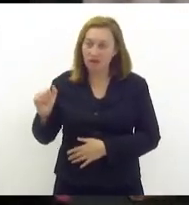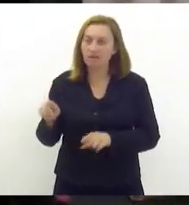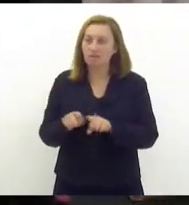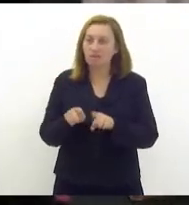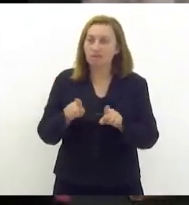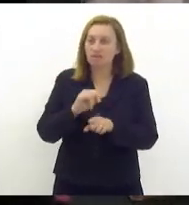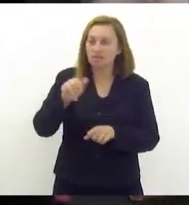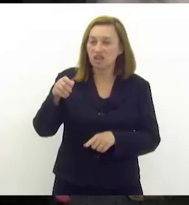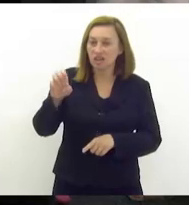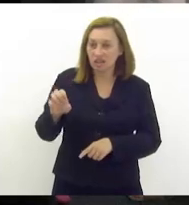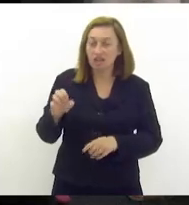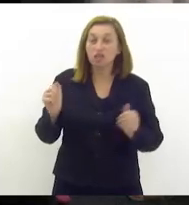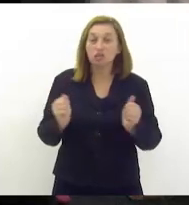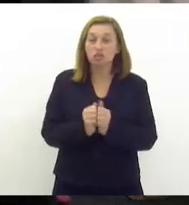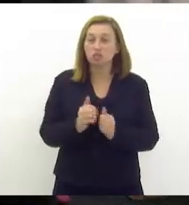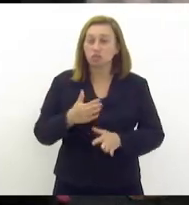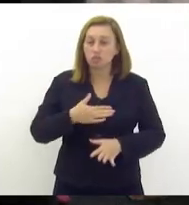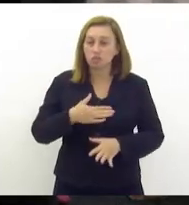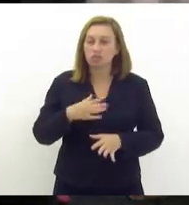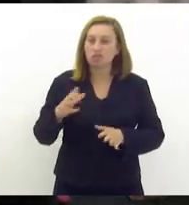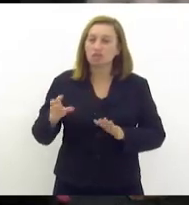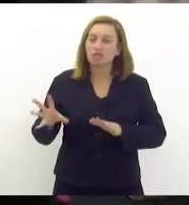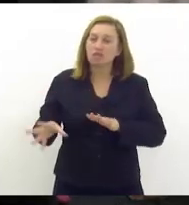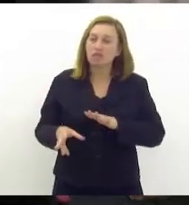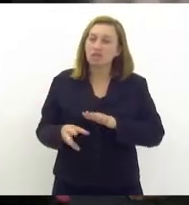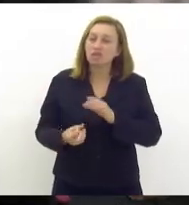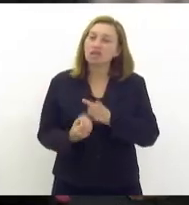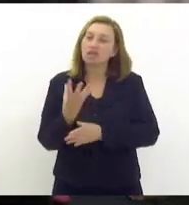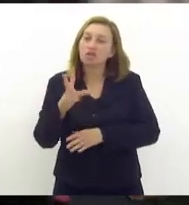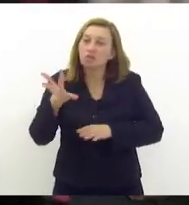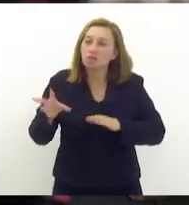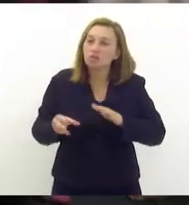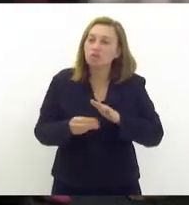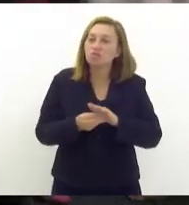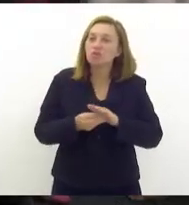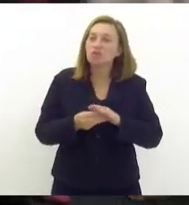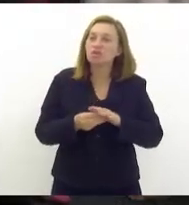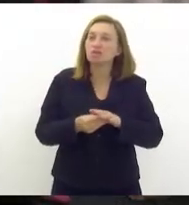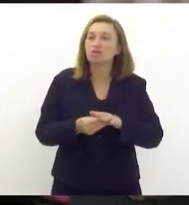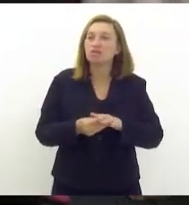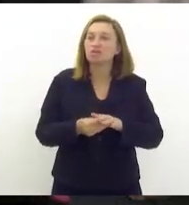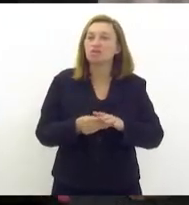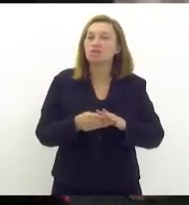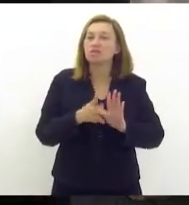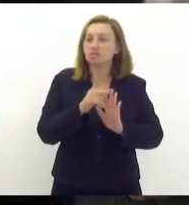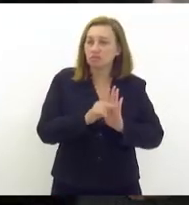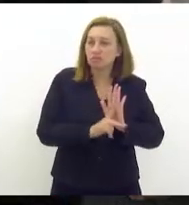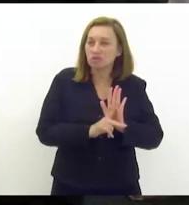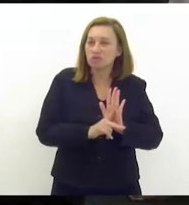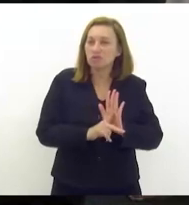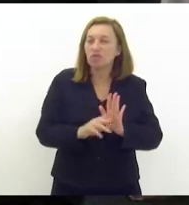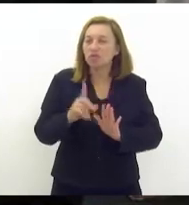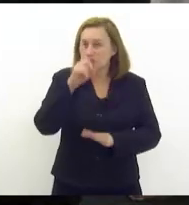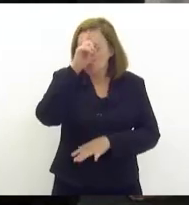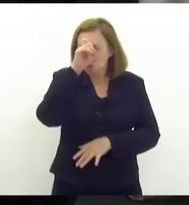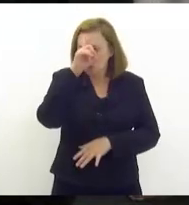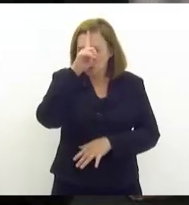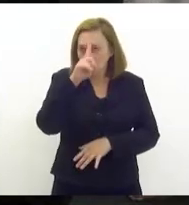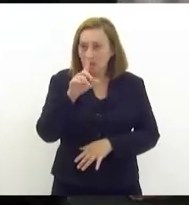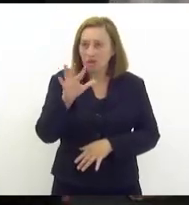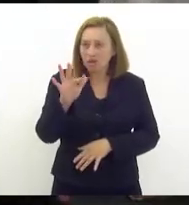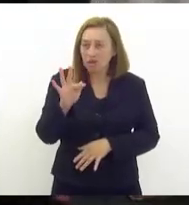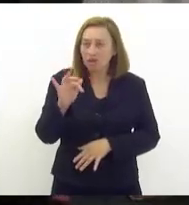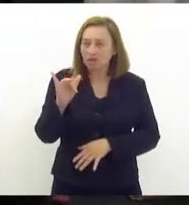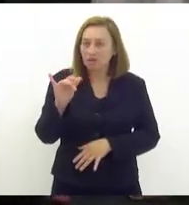juntos comigo fizemos uma Emenda para incluir nesse projeto os hospitais filantrópicos